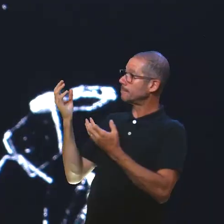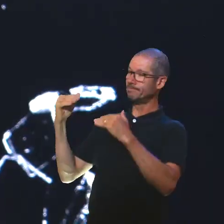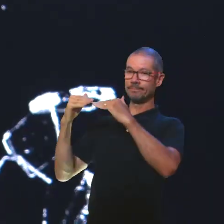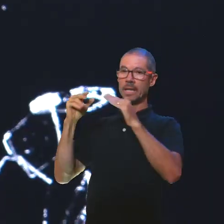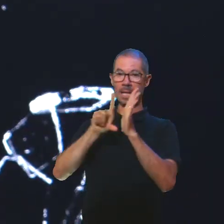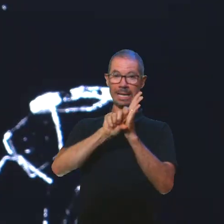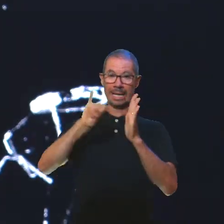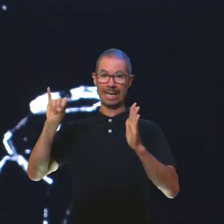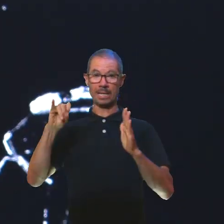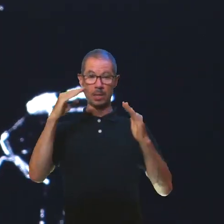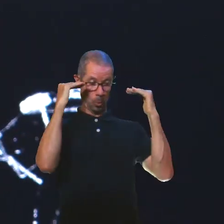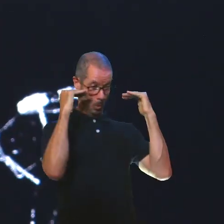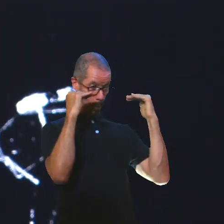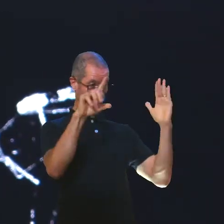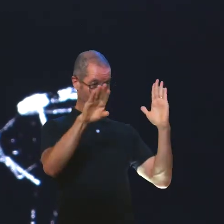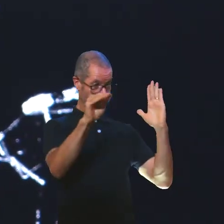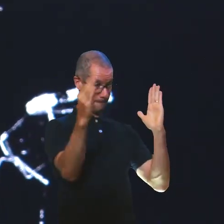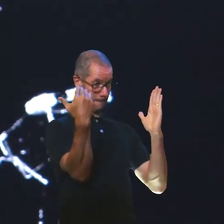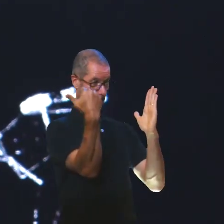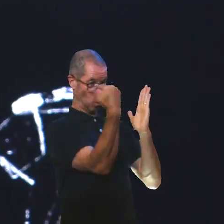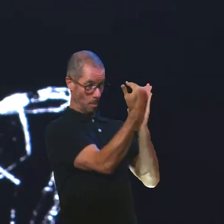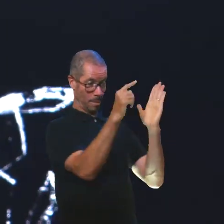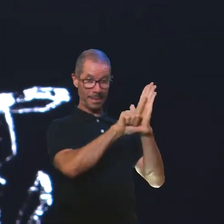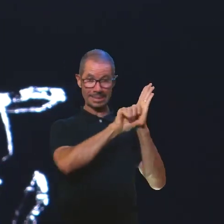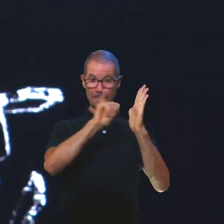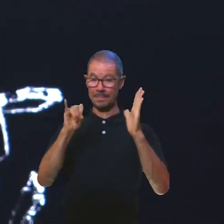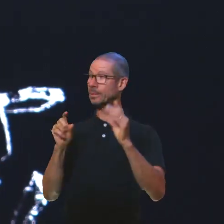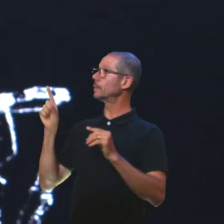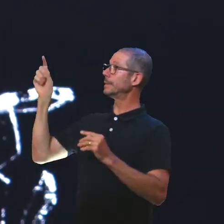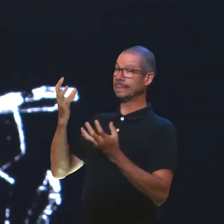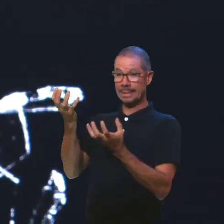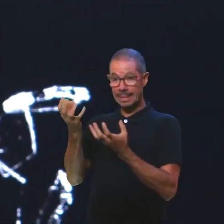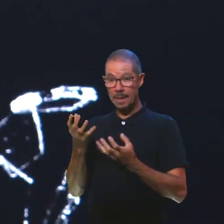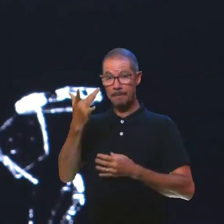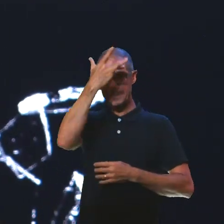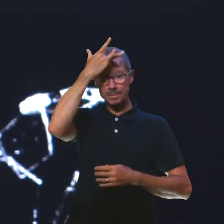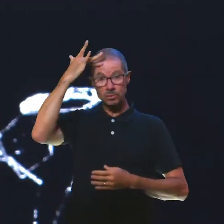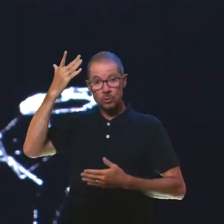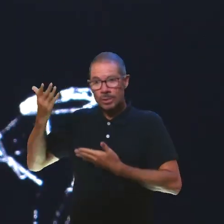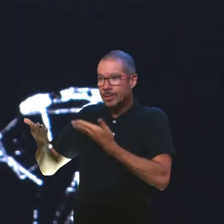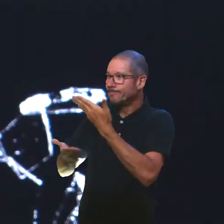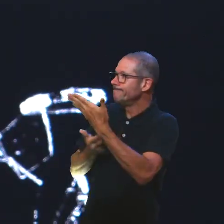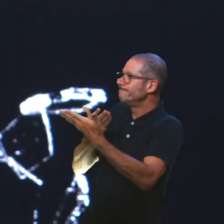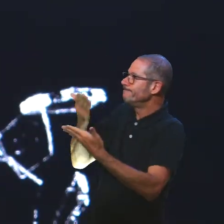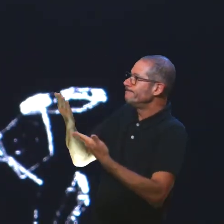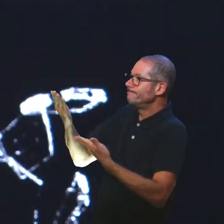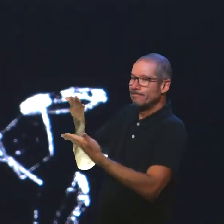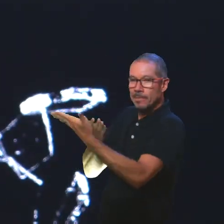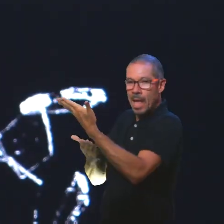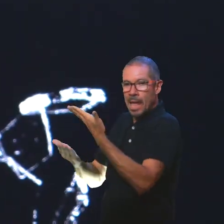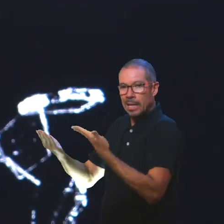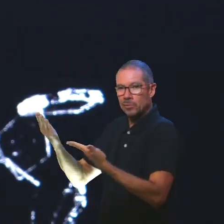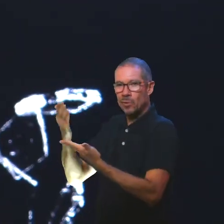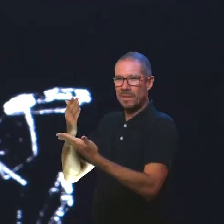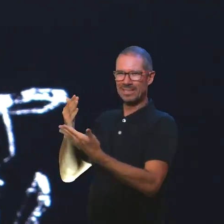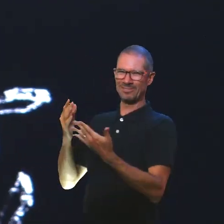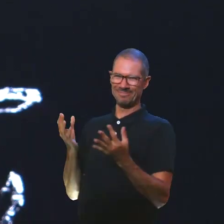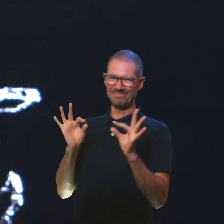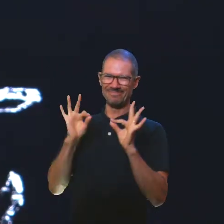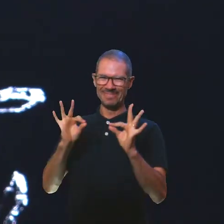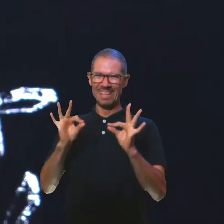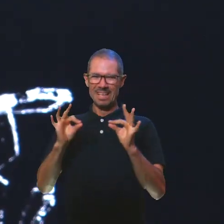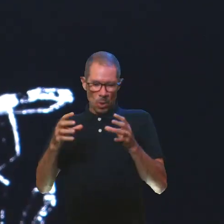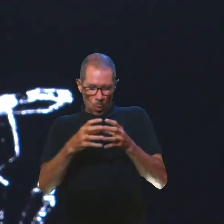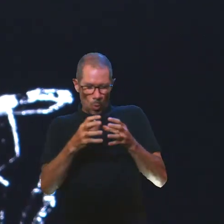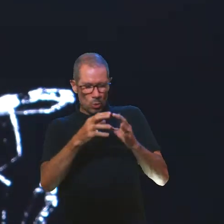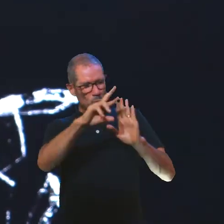alguém que cumpre os mandamentos simplesmente, ele quer alguém que vive um relacionamento. Afinal de contas, simplesmente seguir um conjunto